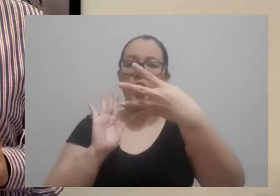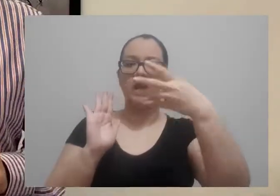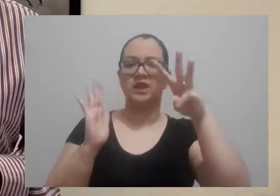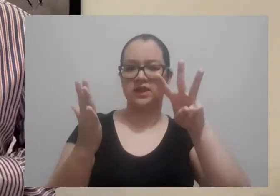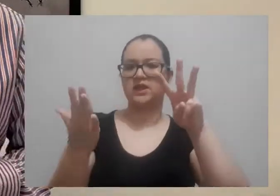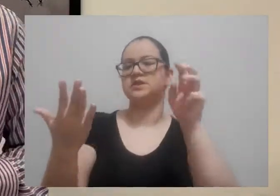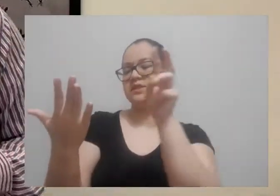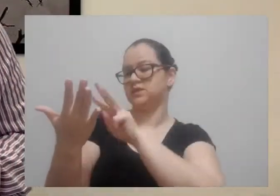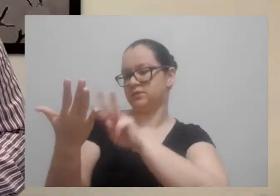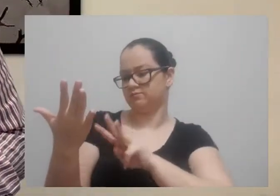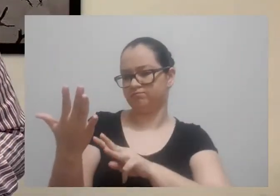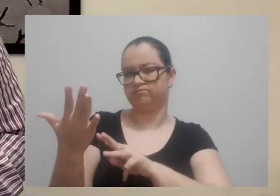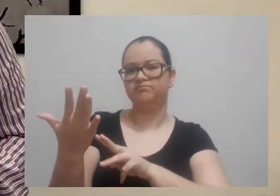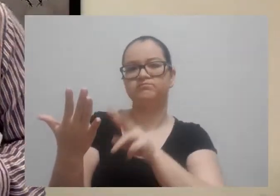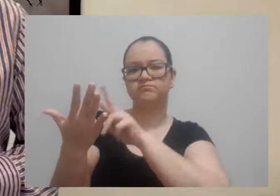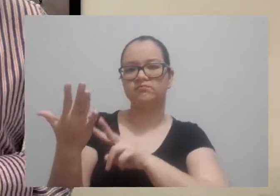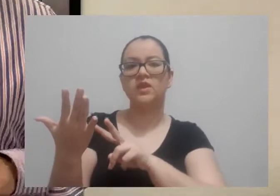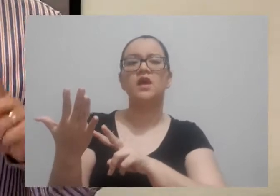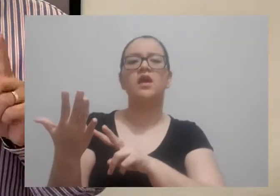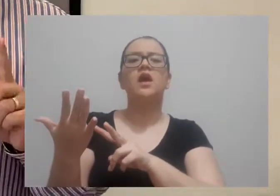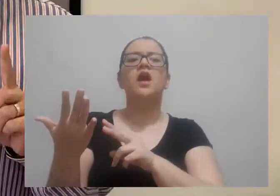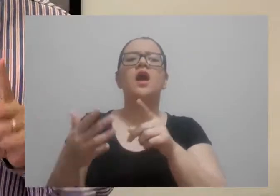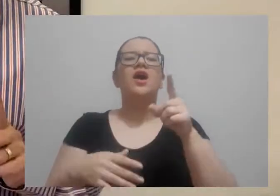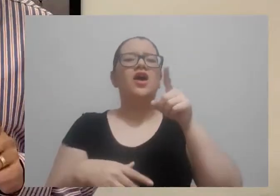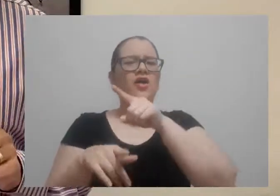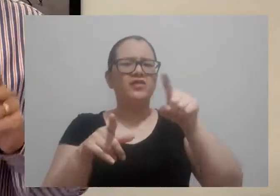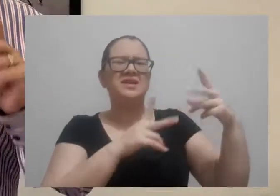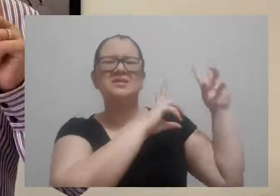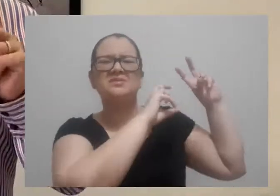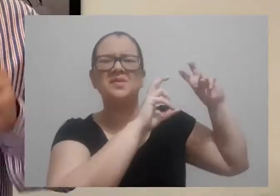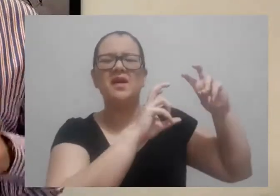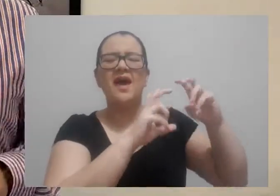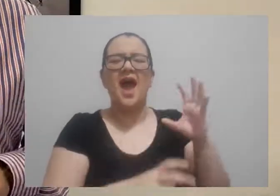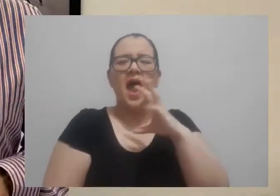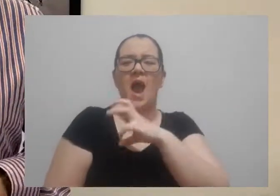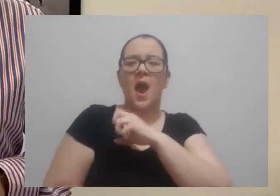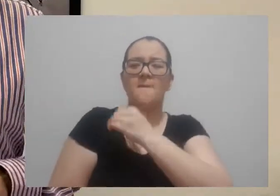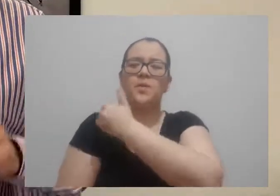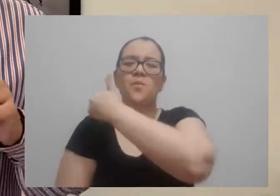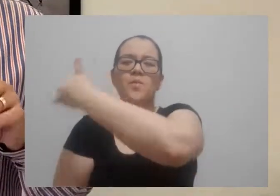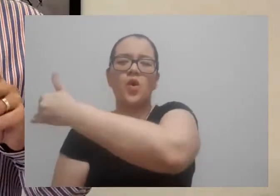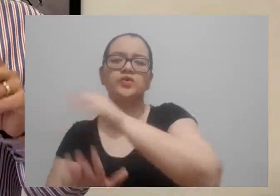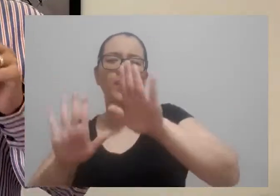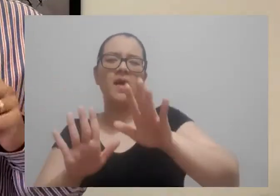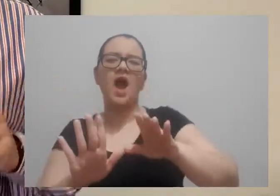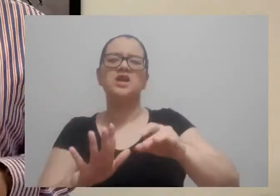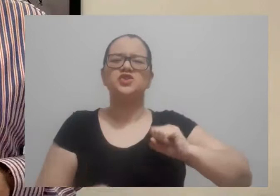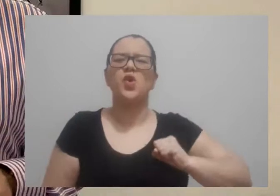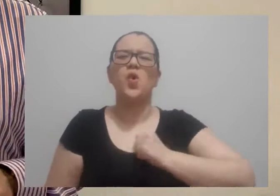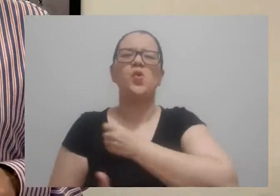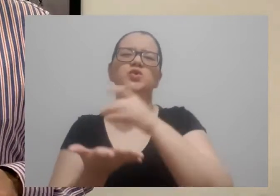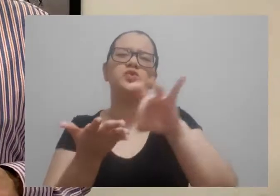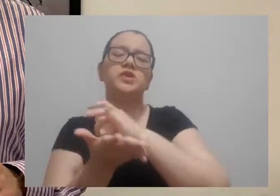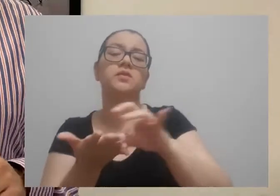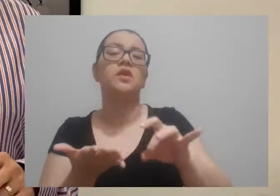seu próximo e odeie o seu inimigo. Eu, porém, lhes digo, amem os seus inimigos e orem pelos que